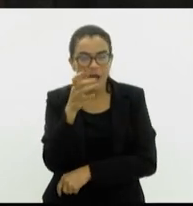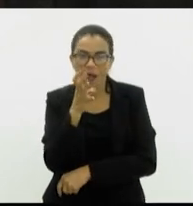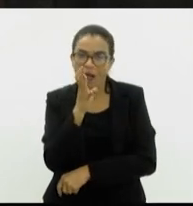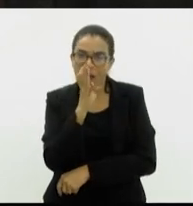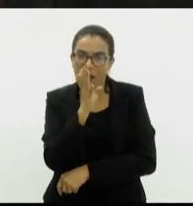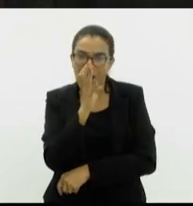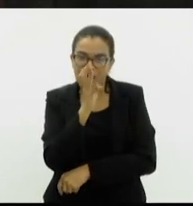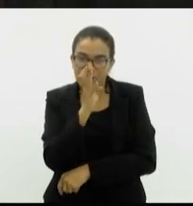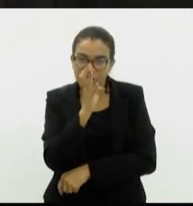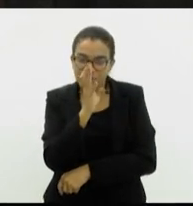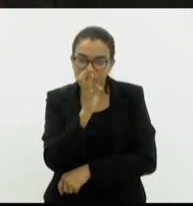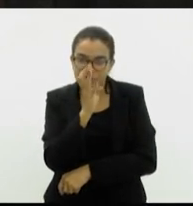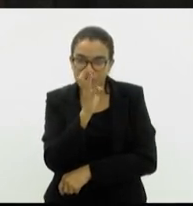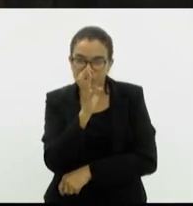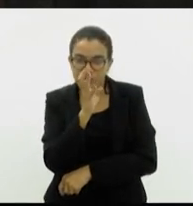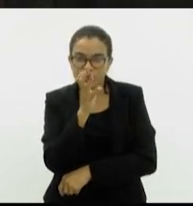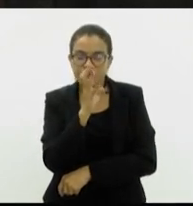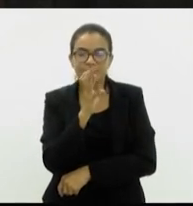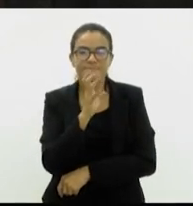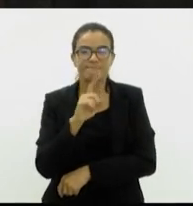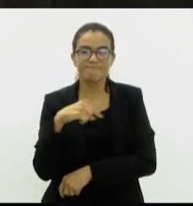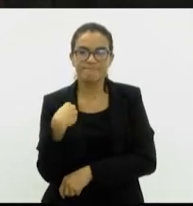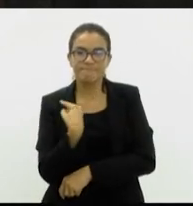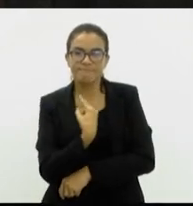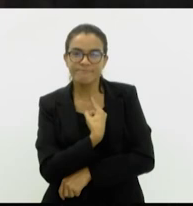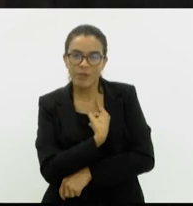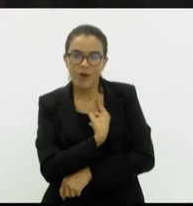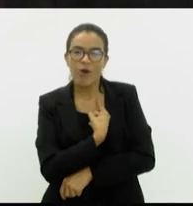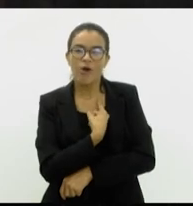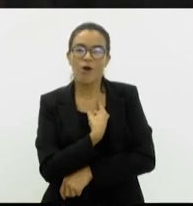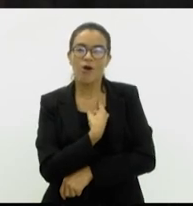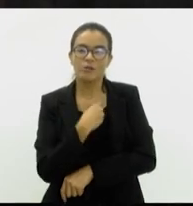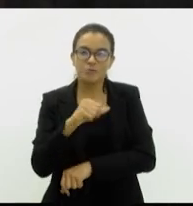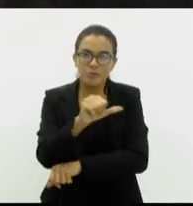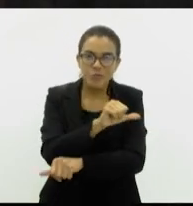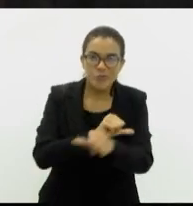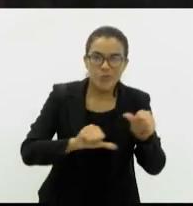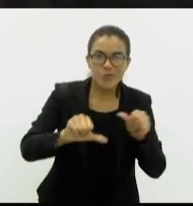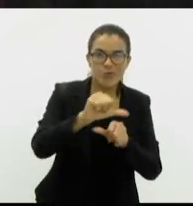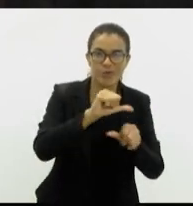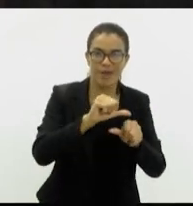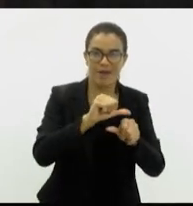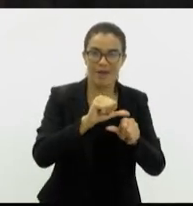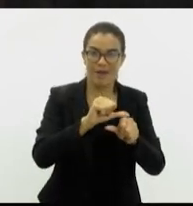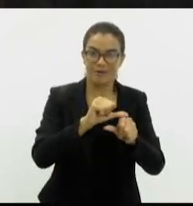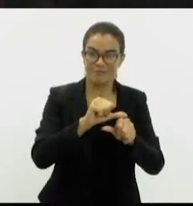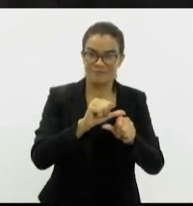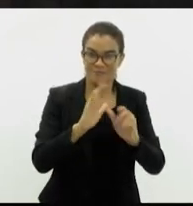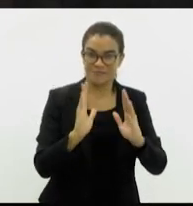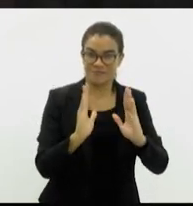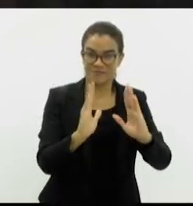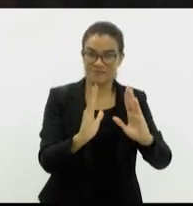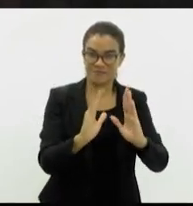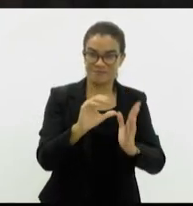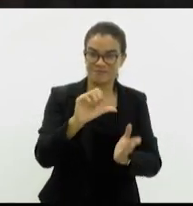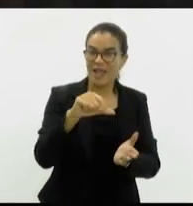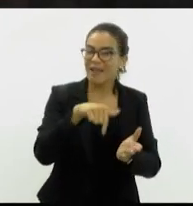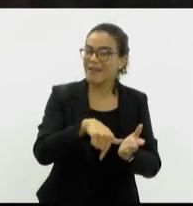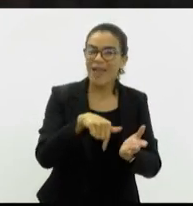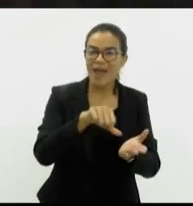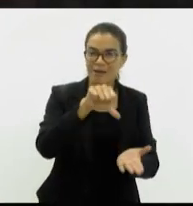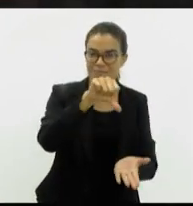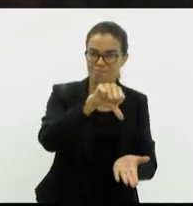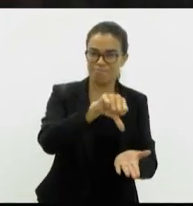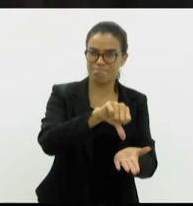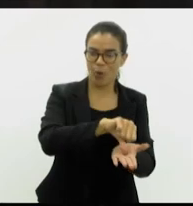assisti nós sermos Distrito Federal nasci sob a do Distrito Federal